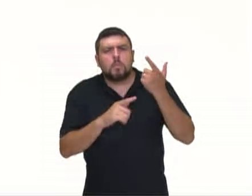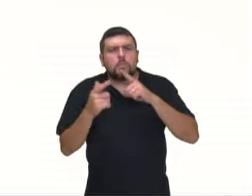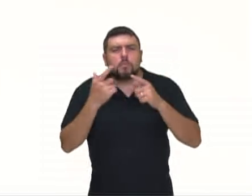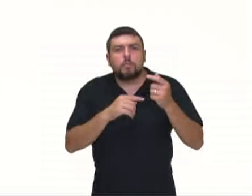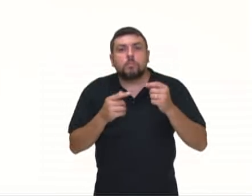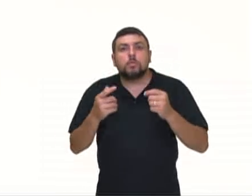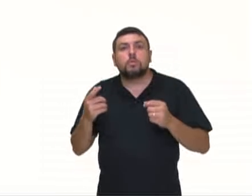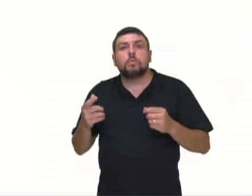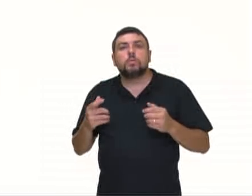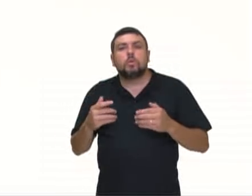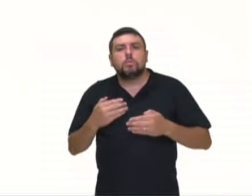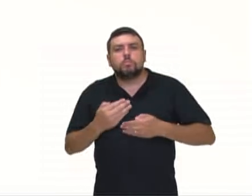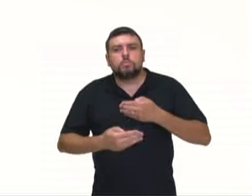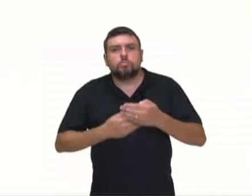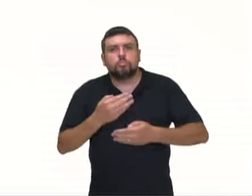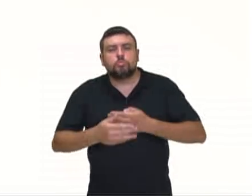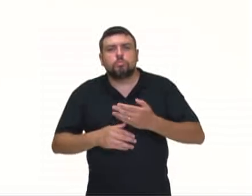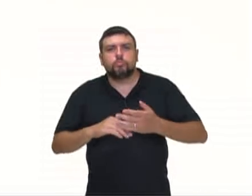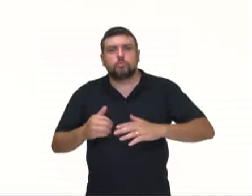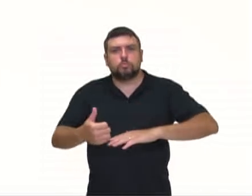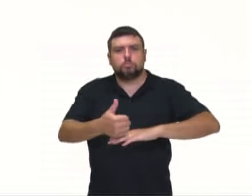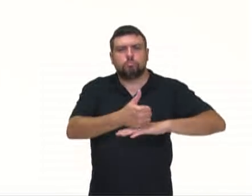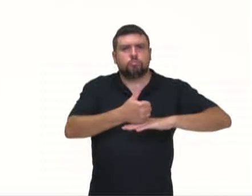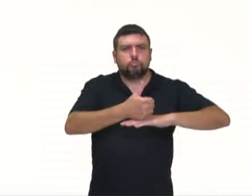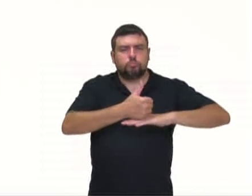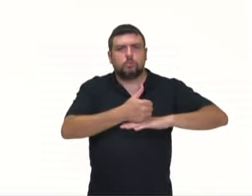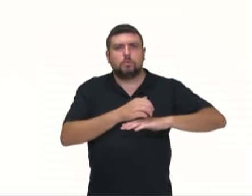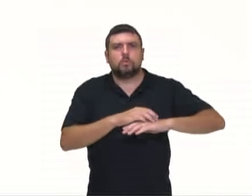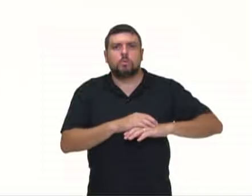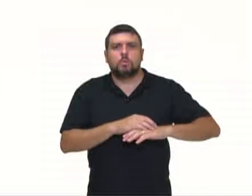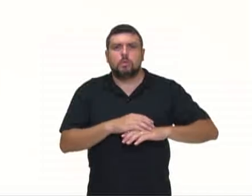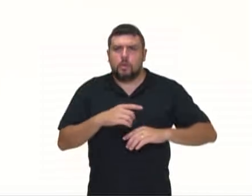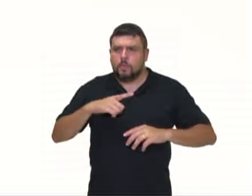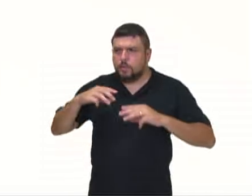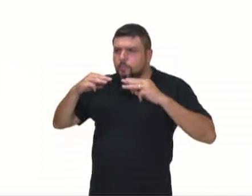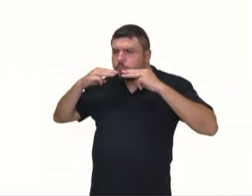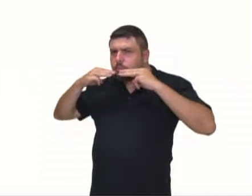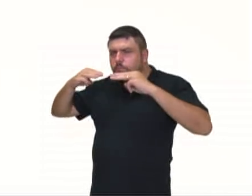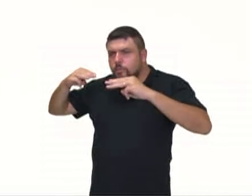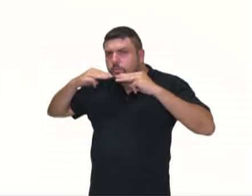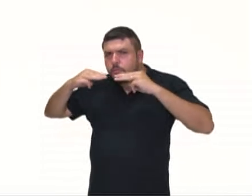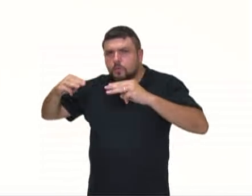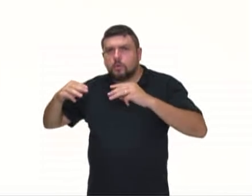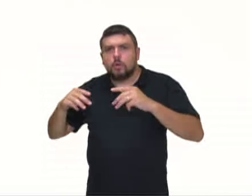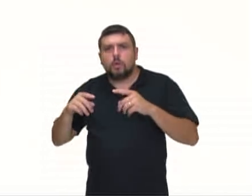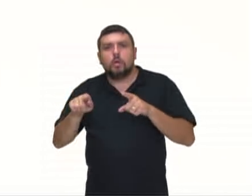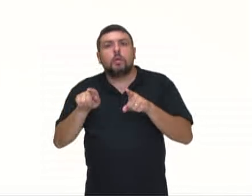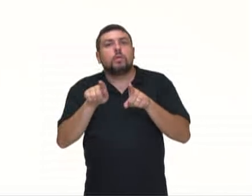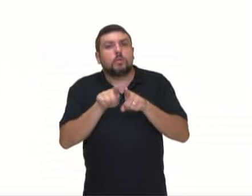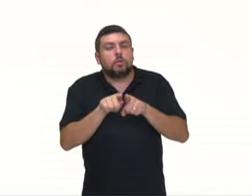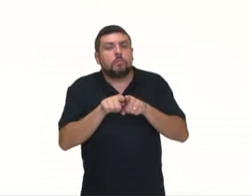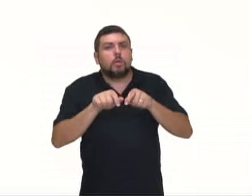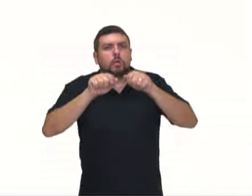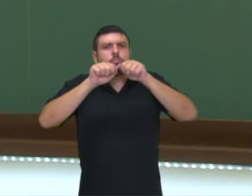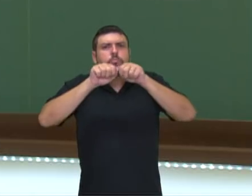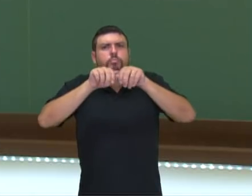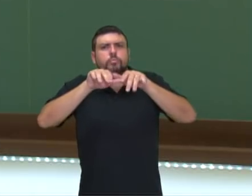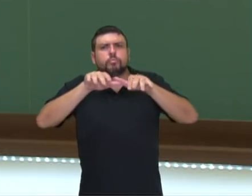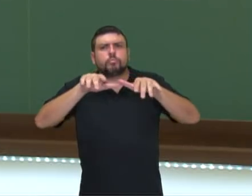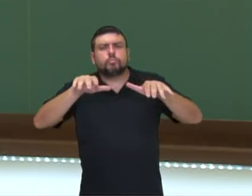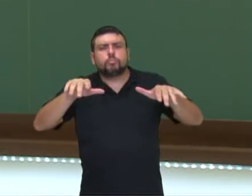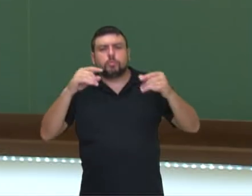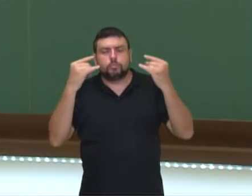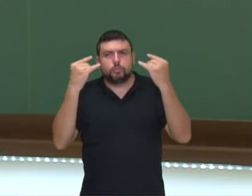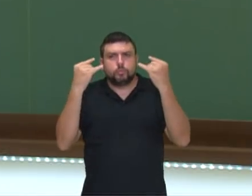do esporte, o marketing esportivo que já estava bem estabelecido, a espetacularização da modalidade, ou seja, o esporte se tornou cada